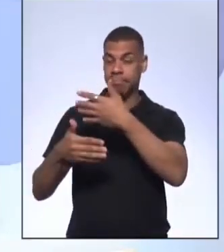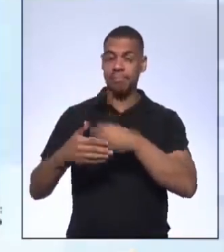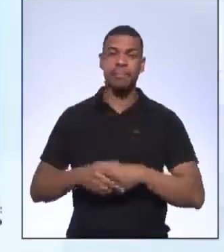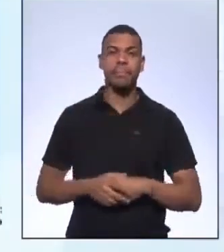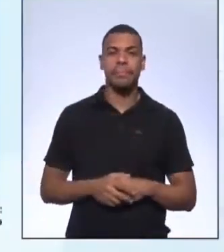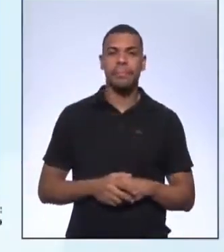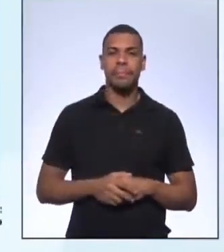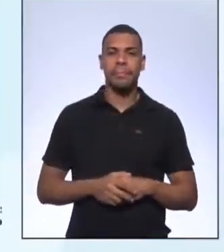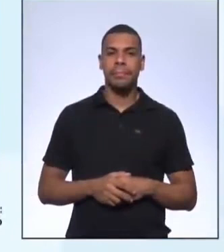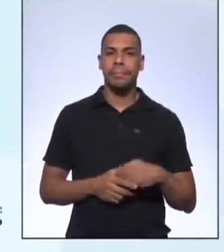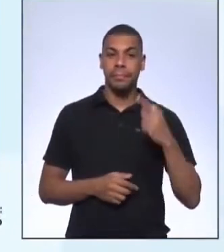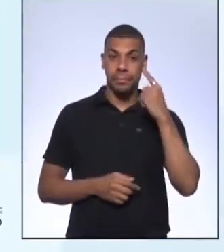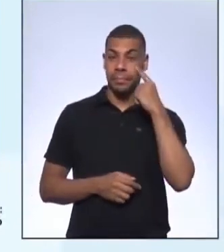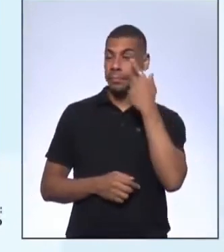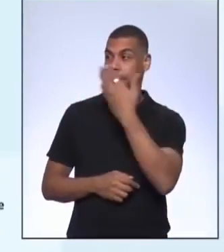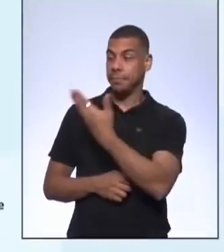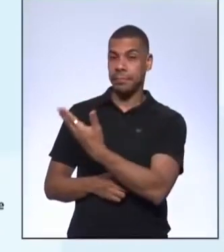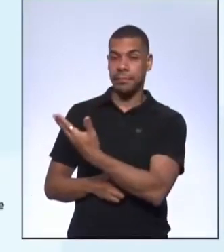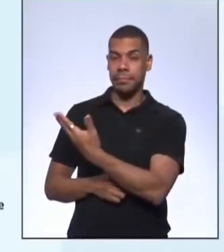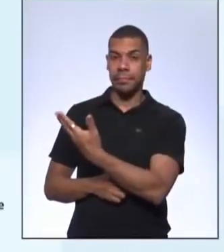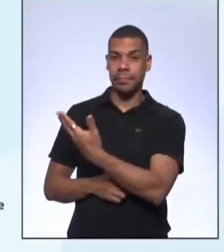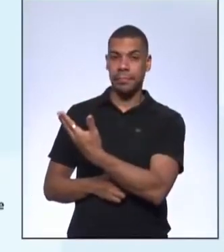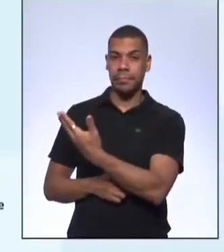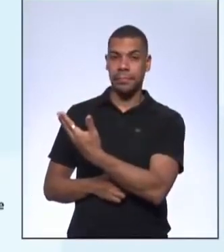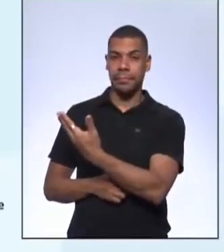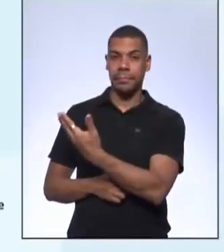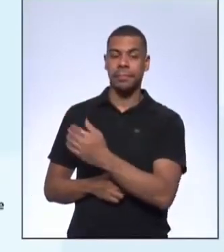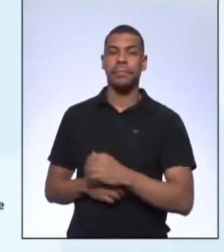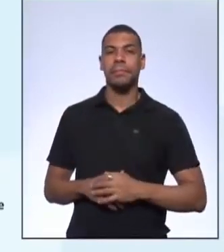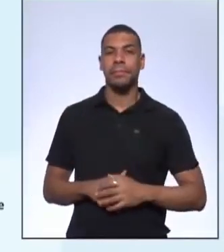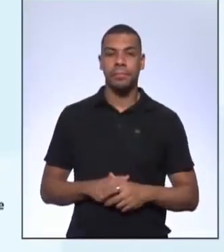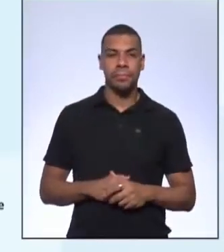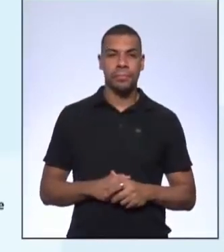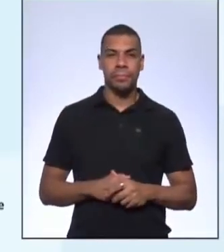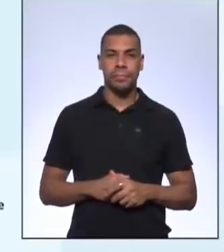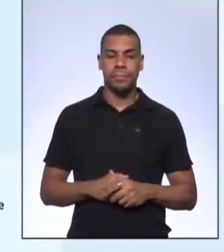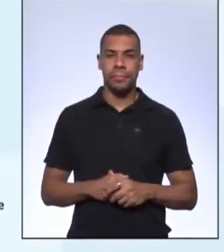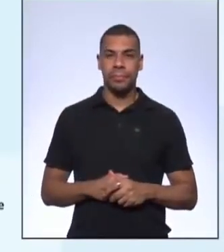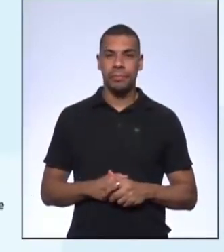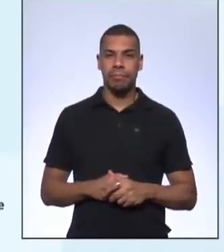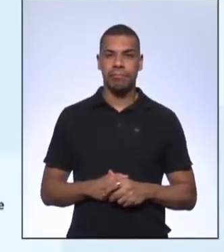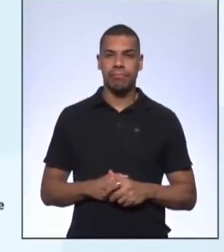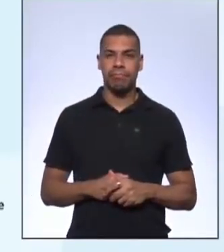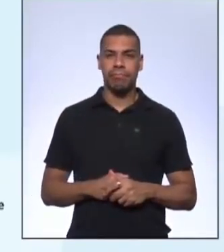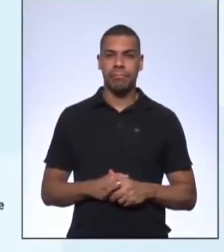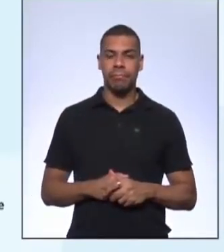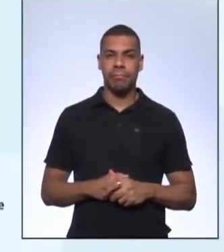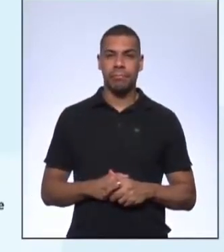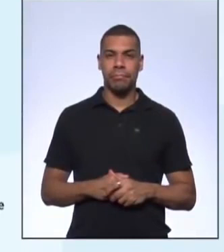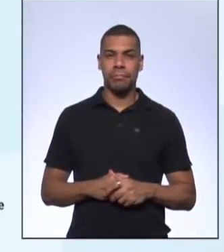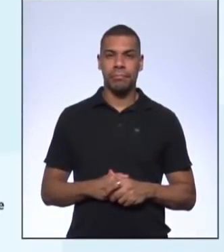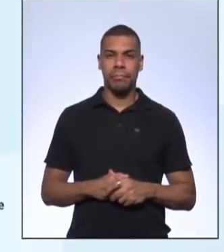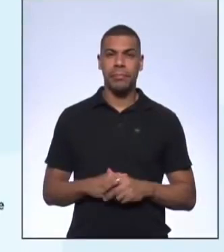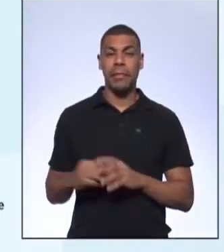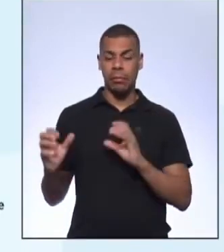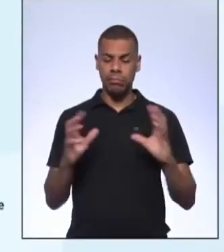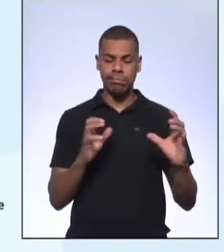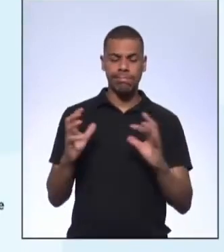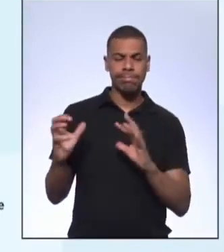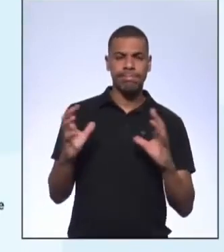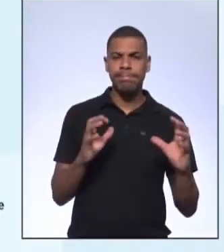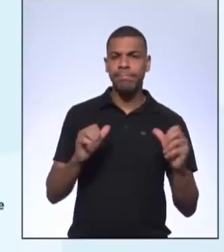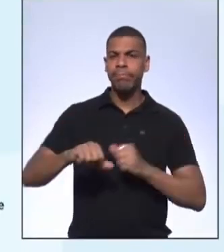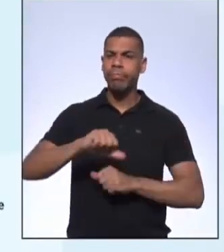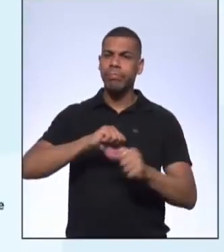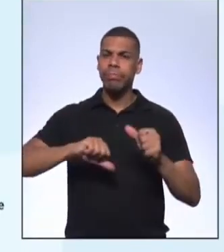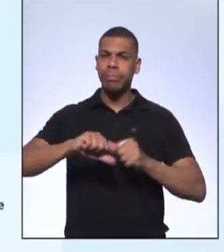né? Das tensões, é o anterior, que fala tensões e conflitos ligados a transformações